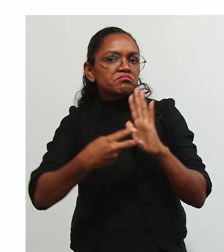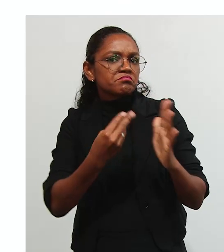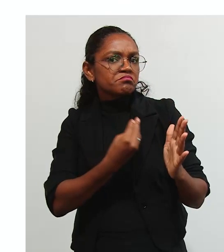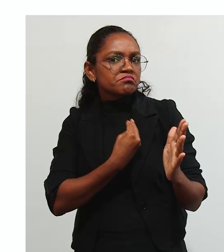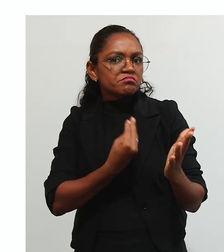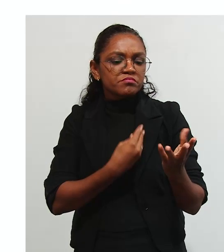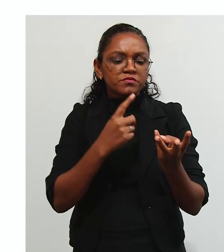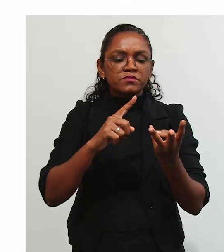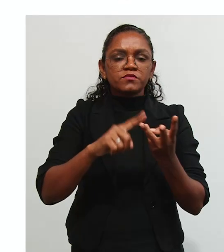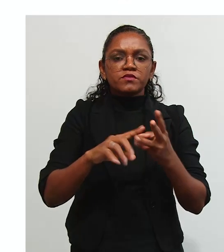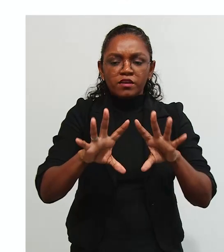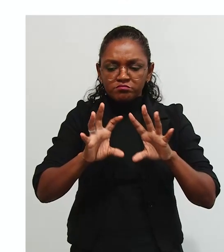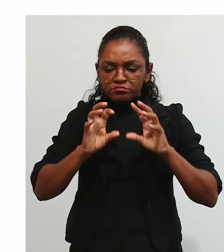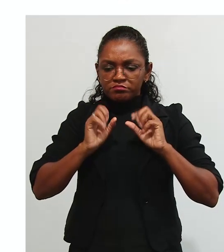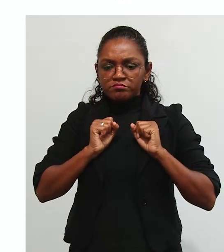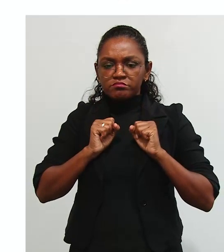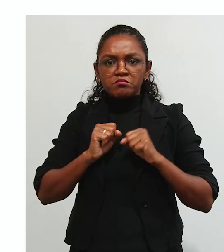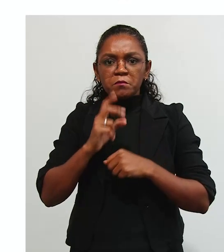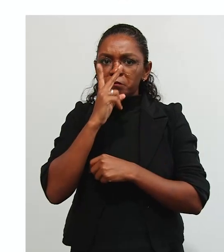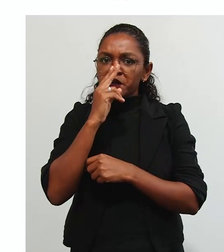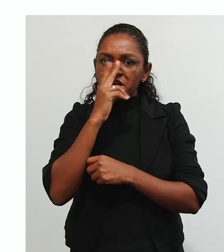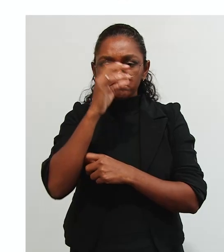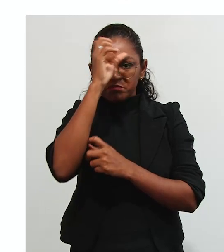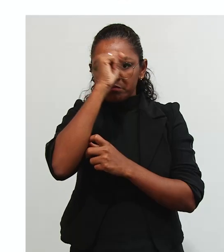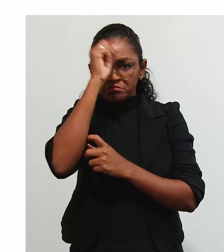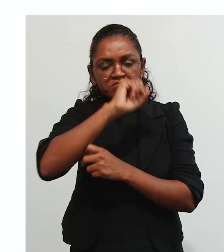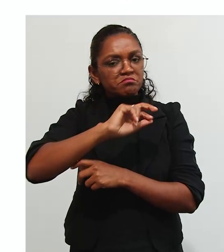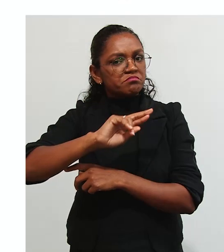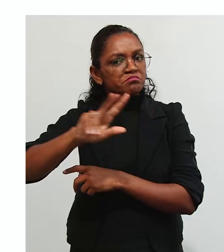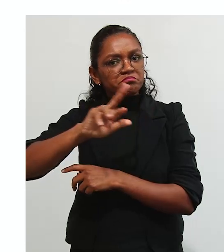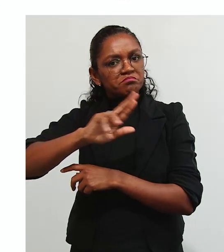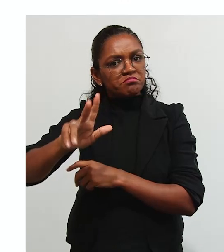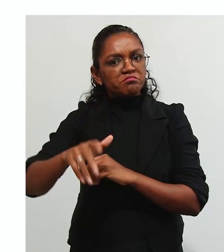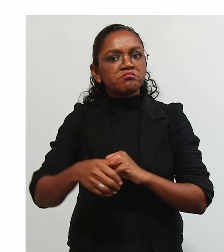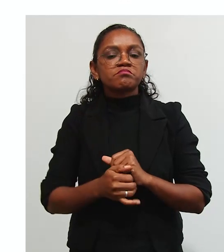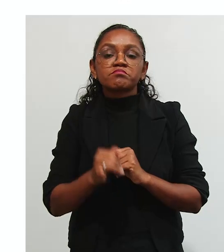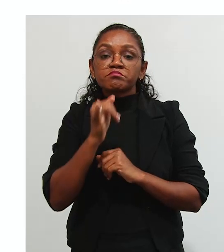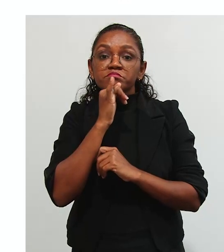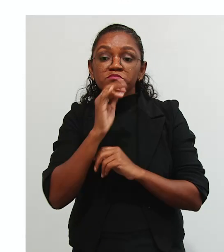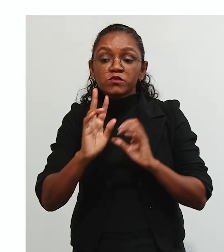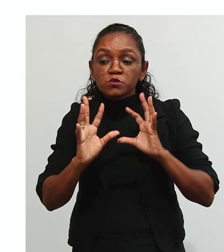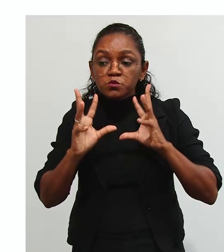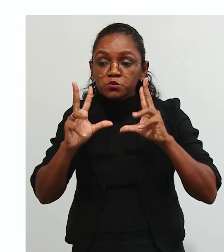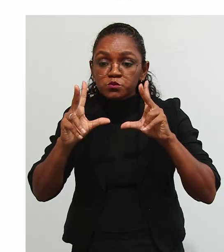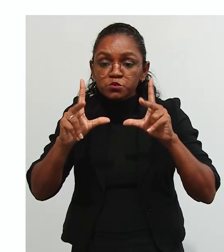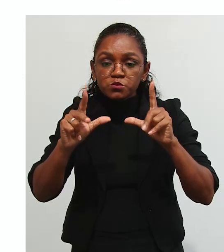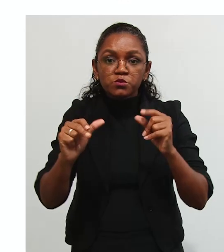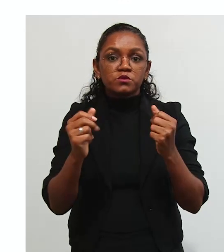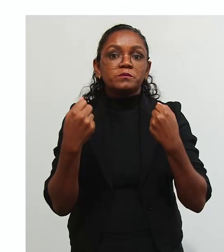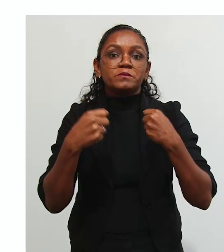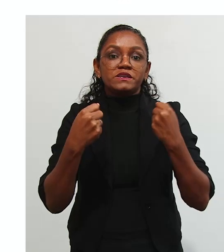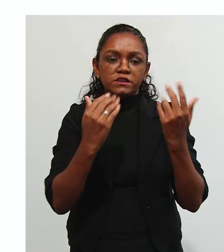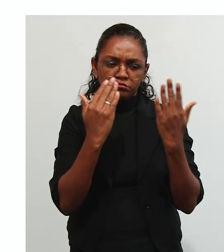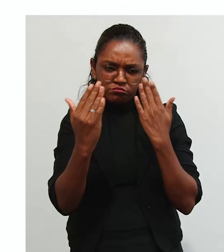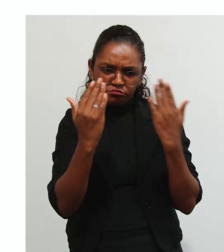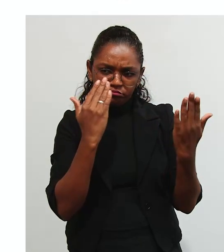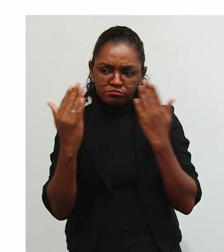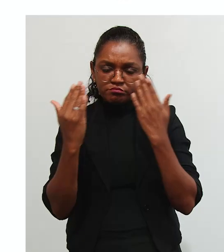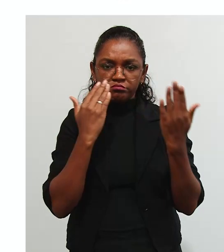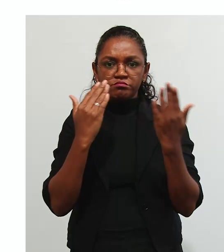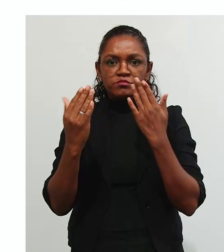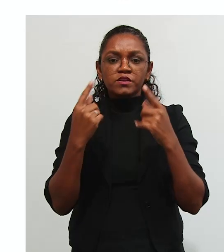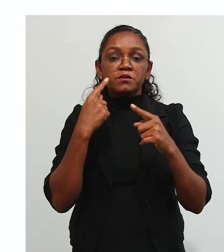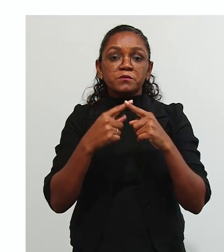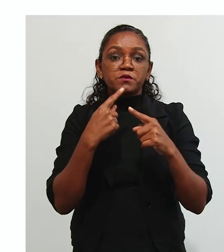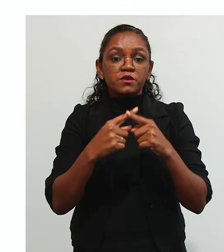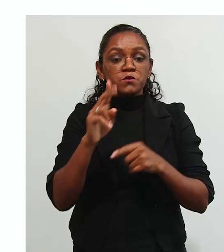sem significado na vida, não se aprende. Tudo deve ser ensinado para Dewey, tendo em vista o uso e a função